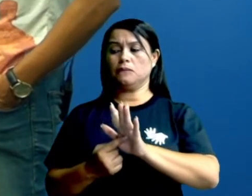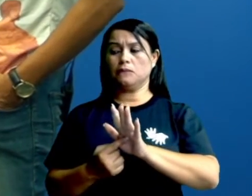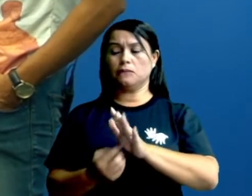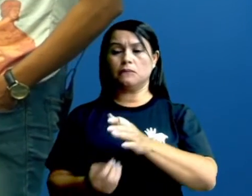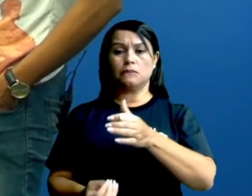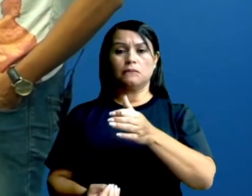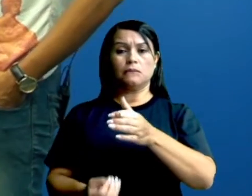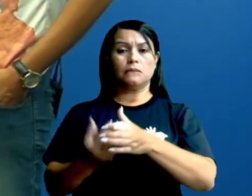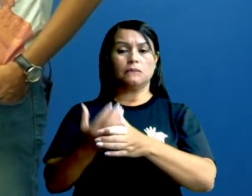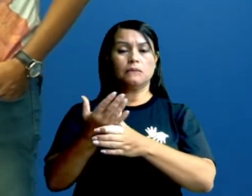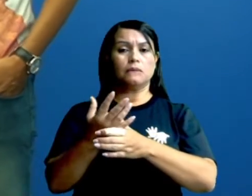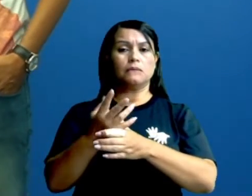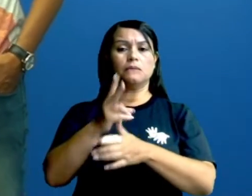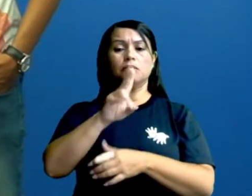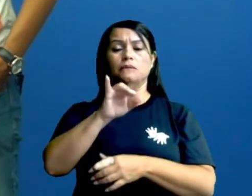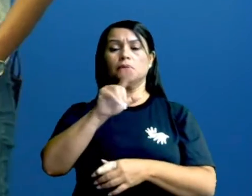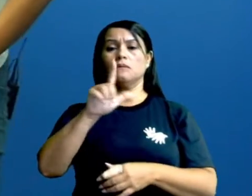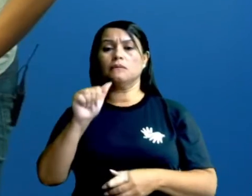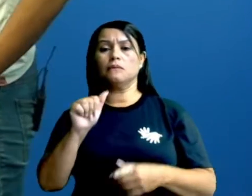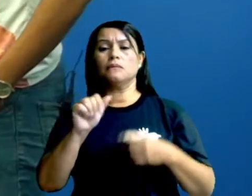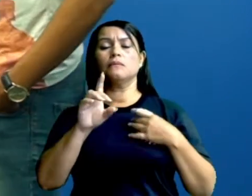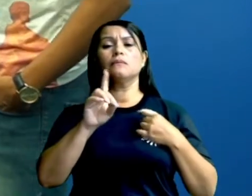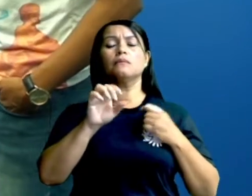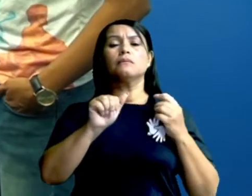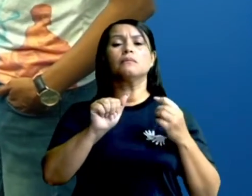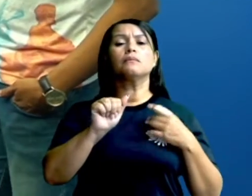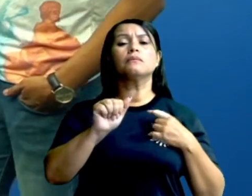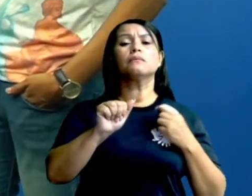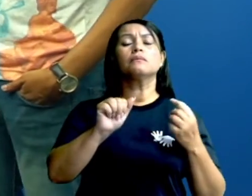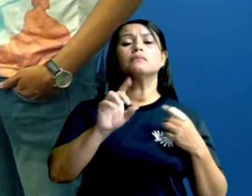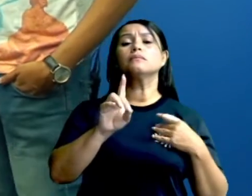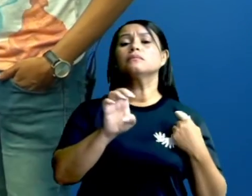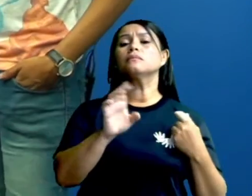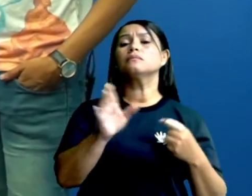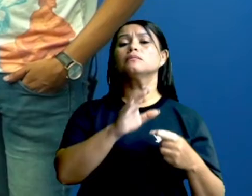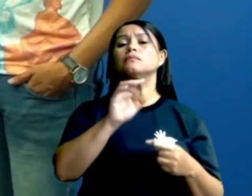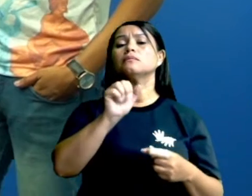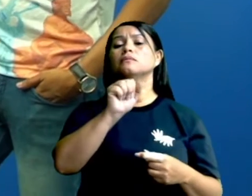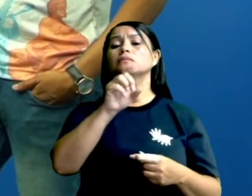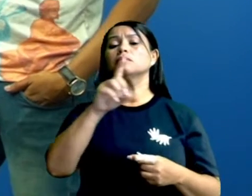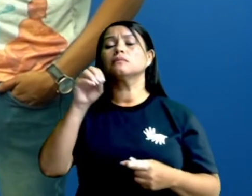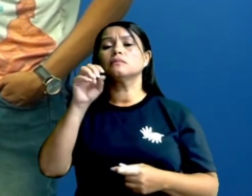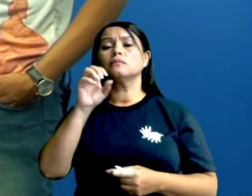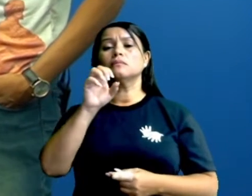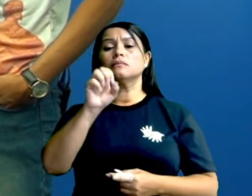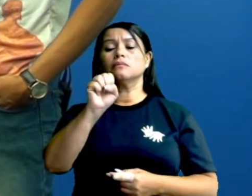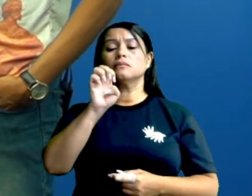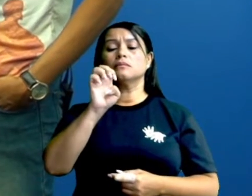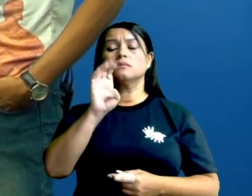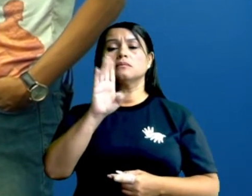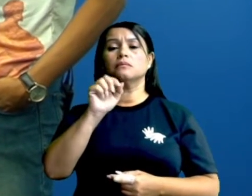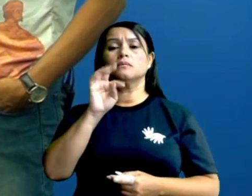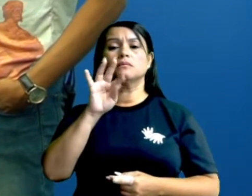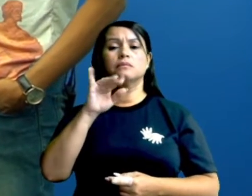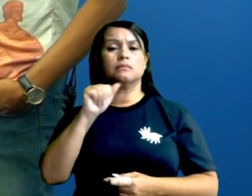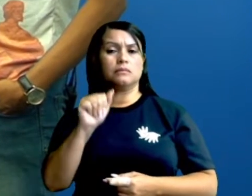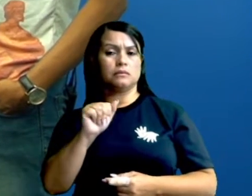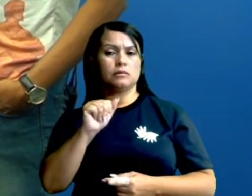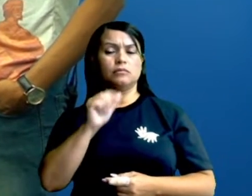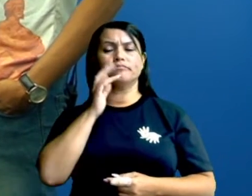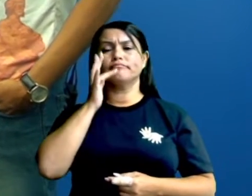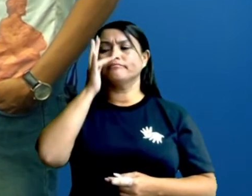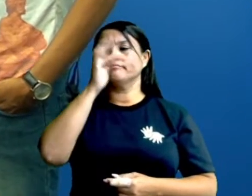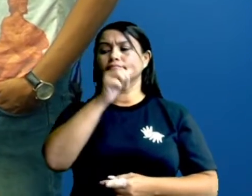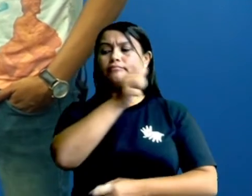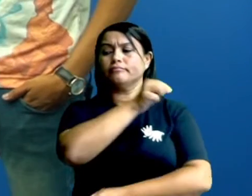São Sebastião, que mais à frente seria chamado de Rio de Janeiro, tá? Então, a fundação da vila, né,